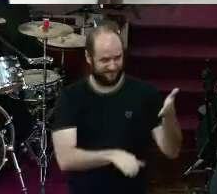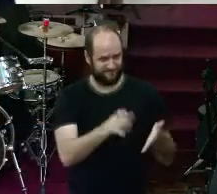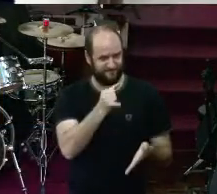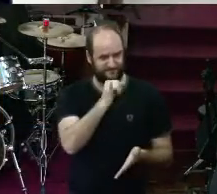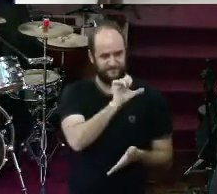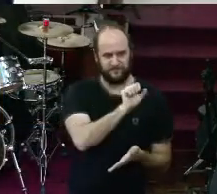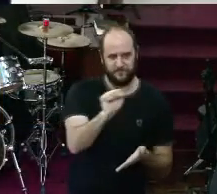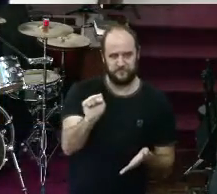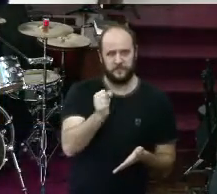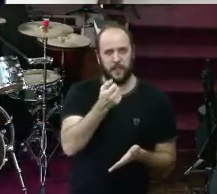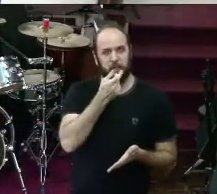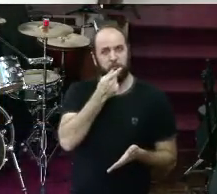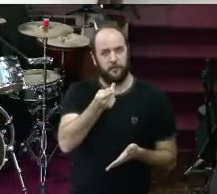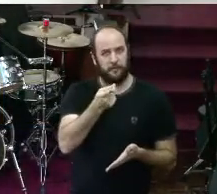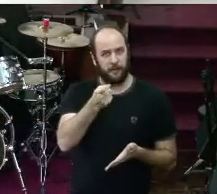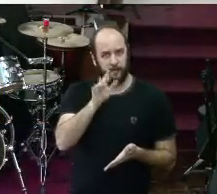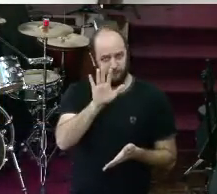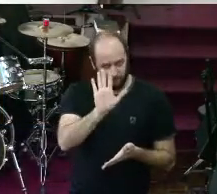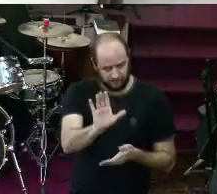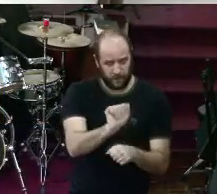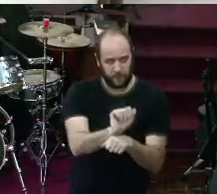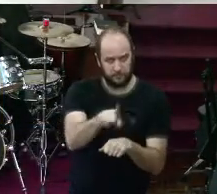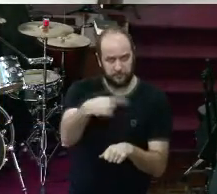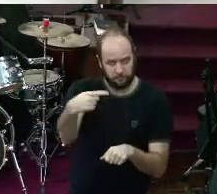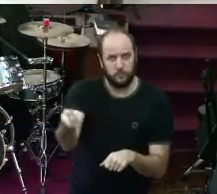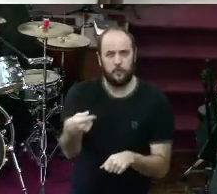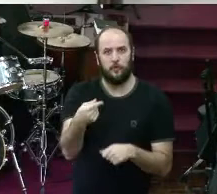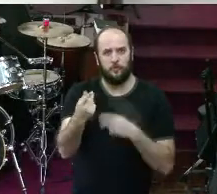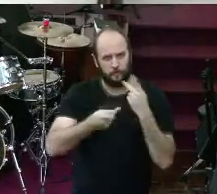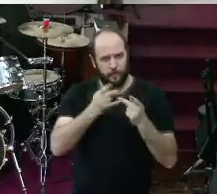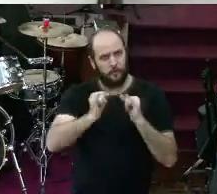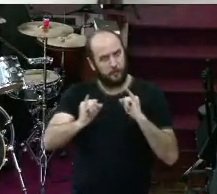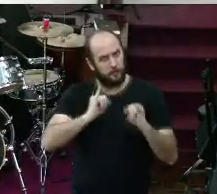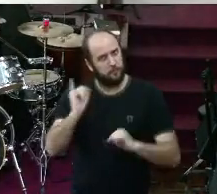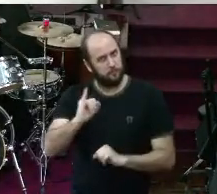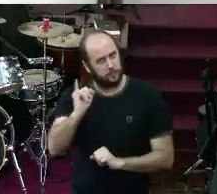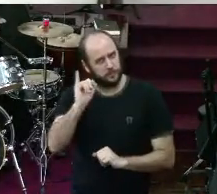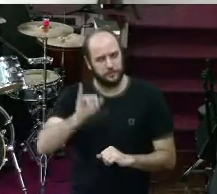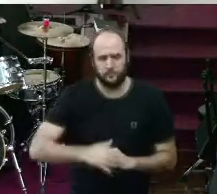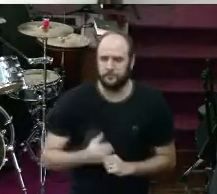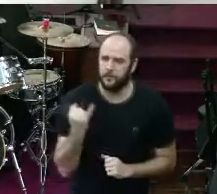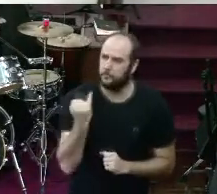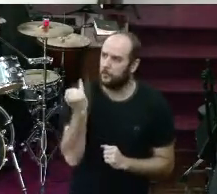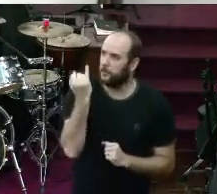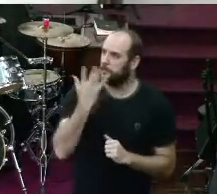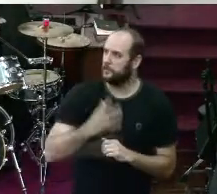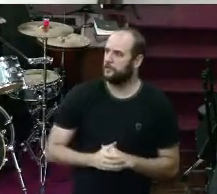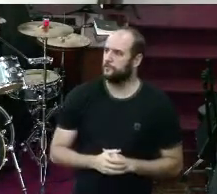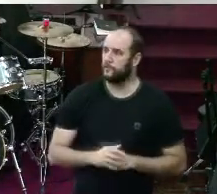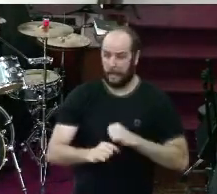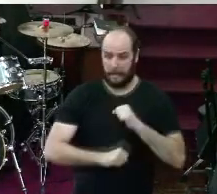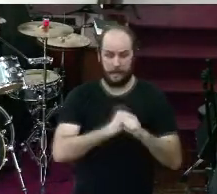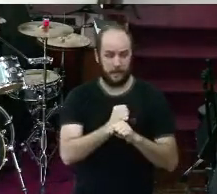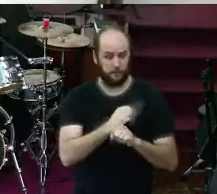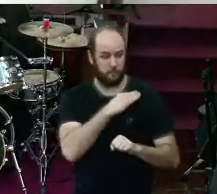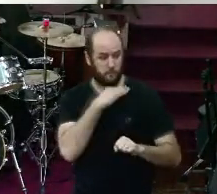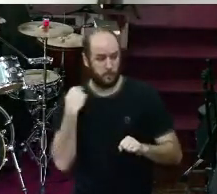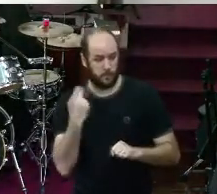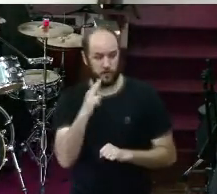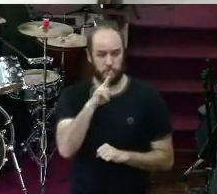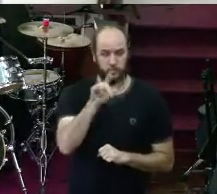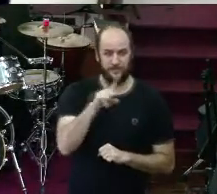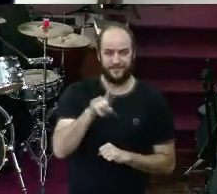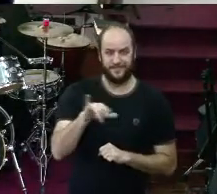aqui fala isso, e nós vamos daqui a pouco trazer algumas informações importantes aos irmãos. No ano da morte do rei